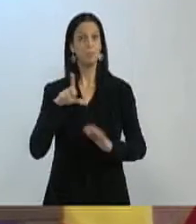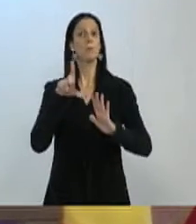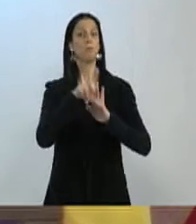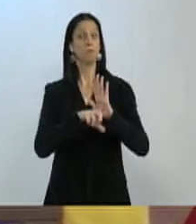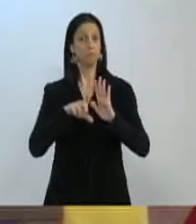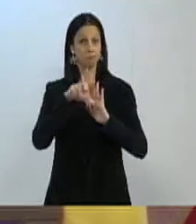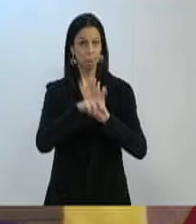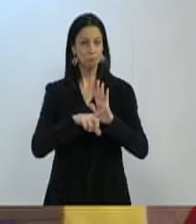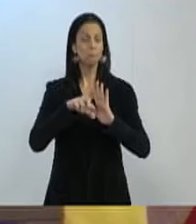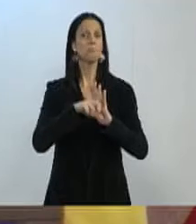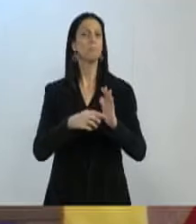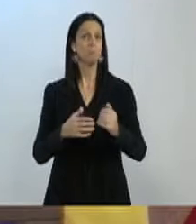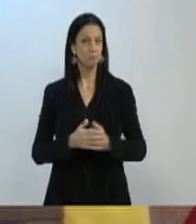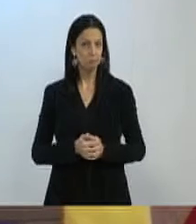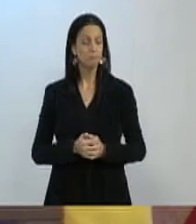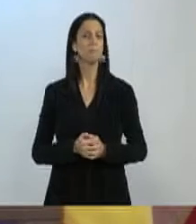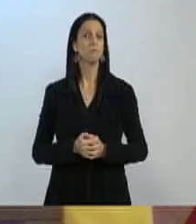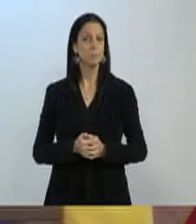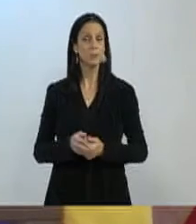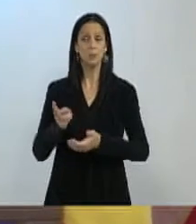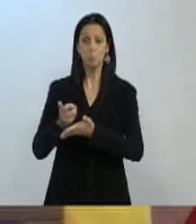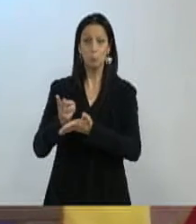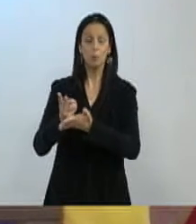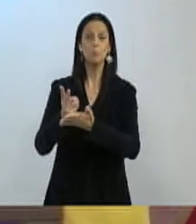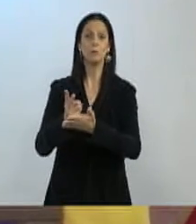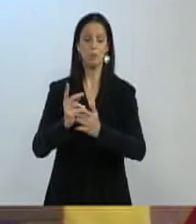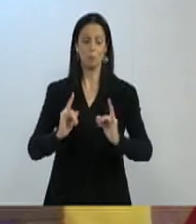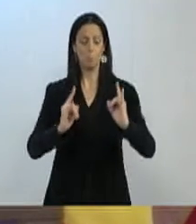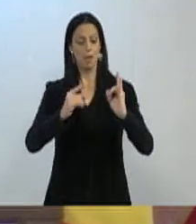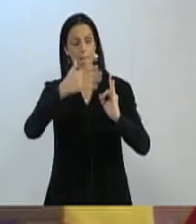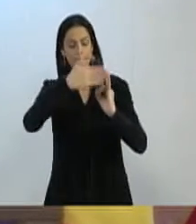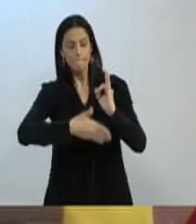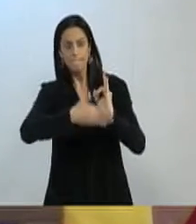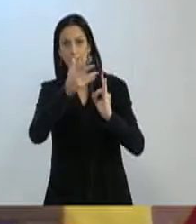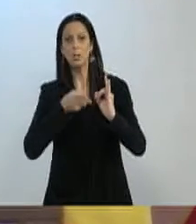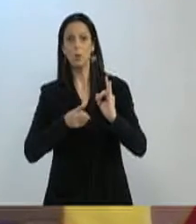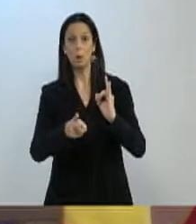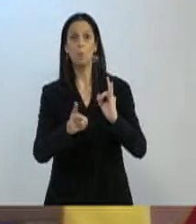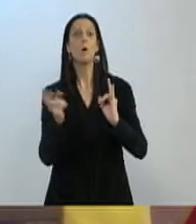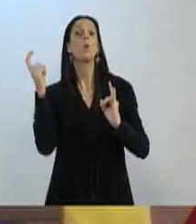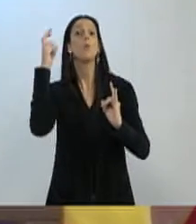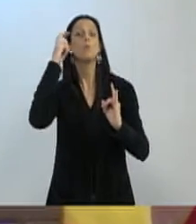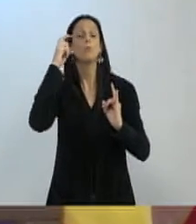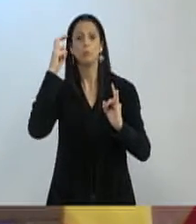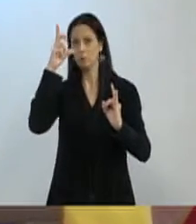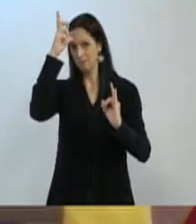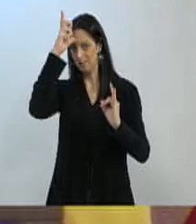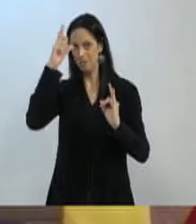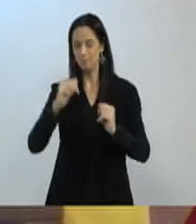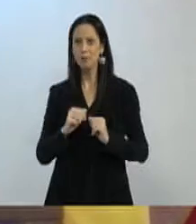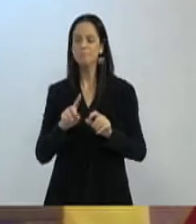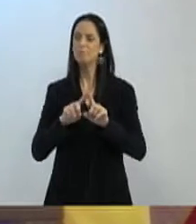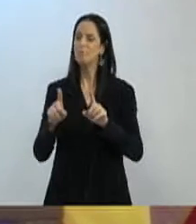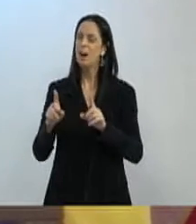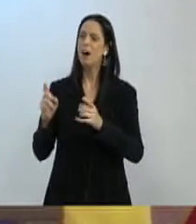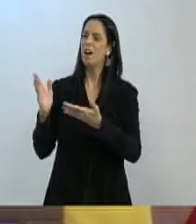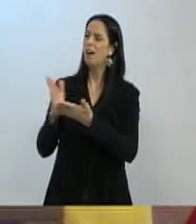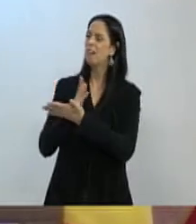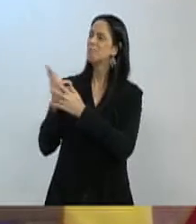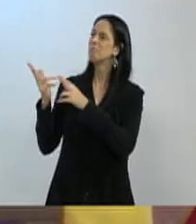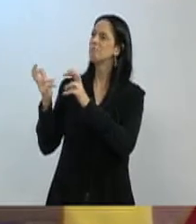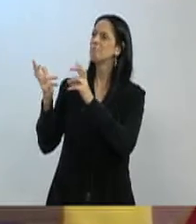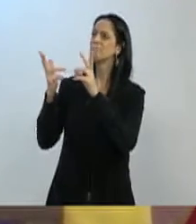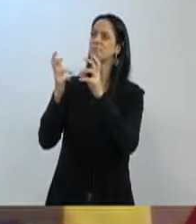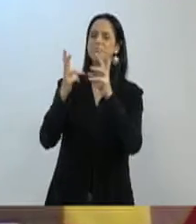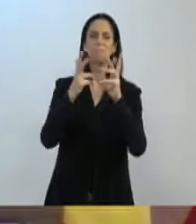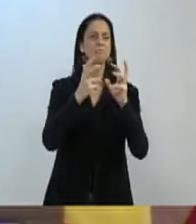a isso, de preservação dessas fachadas e tudo, mas a gente não percebe